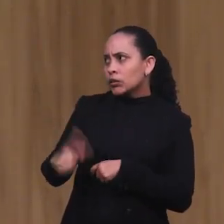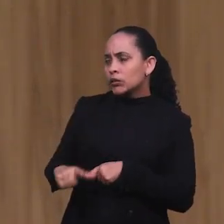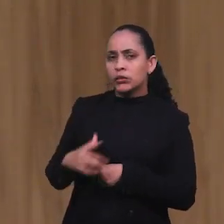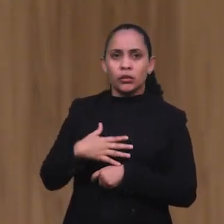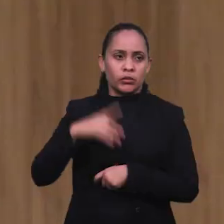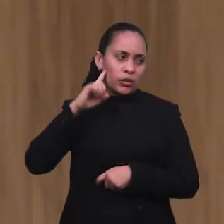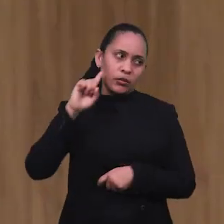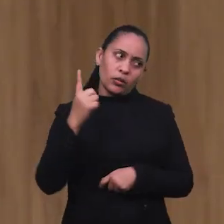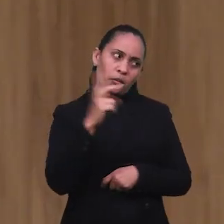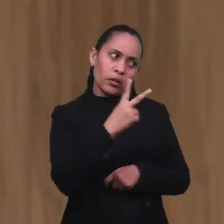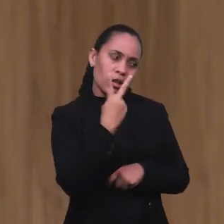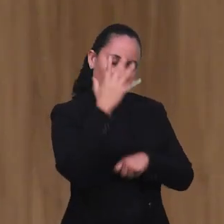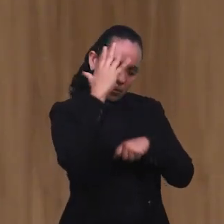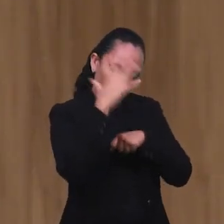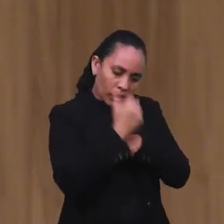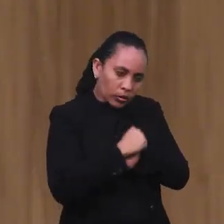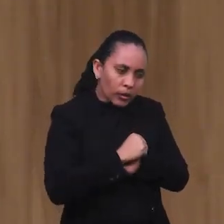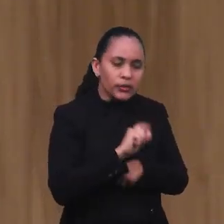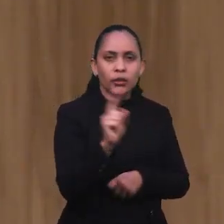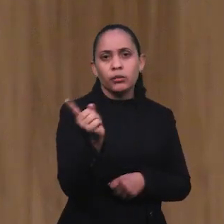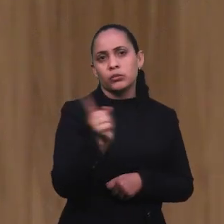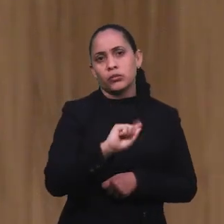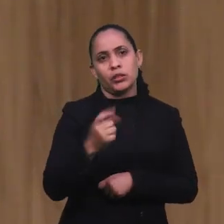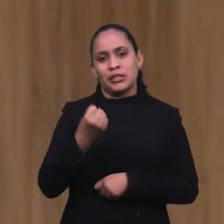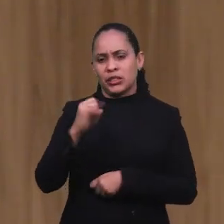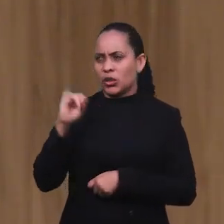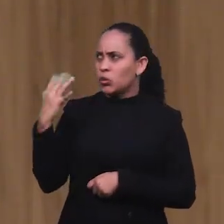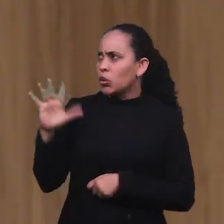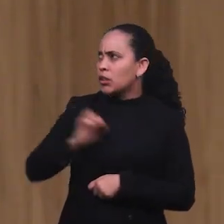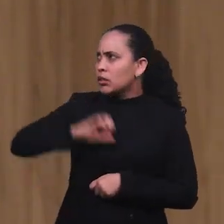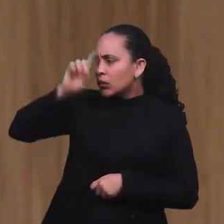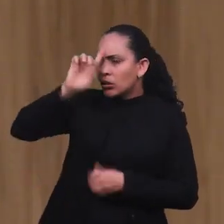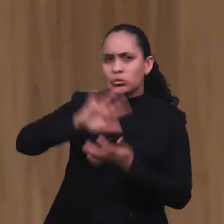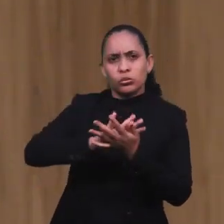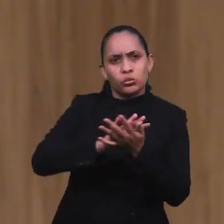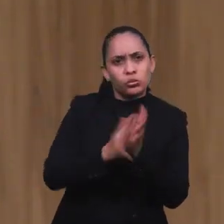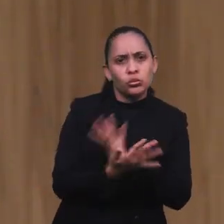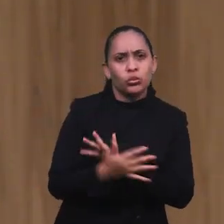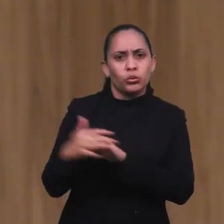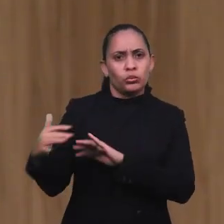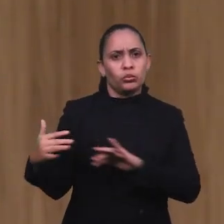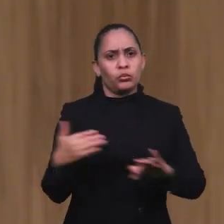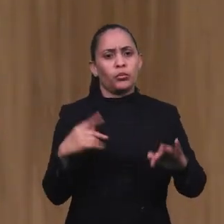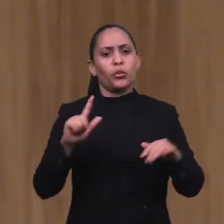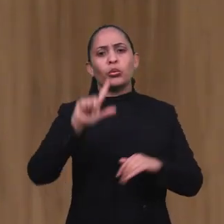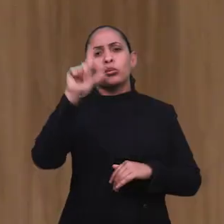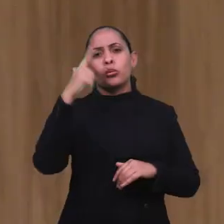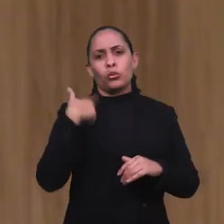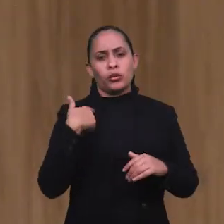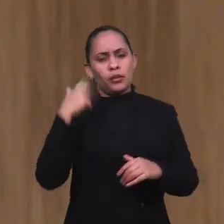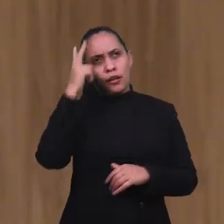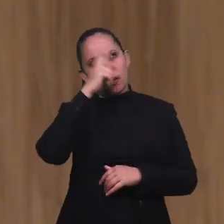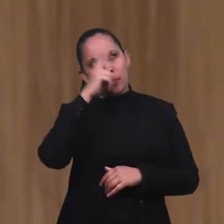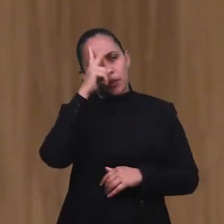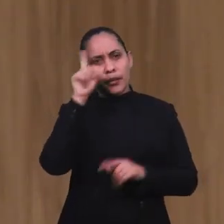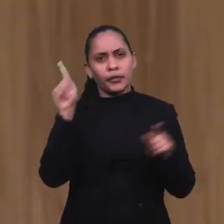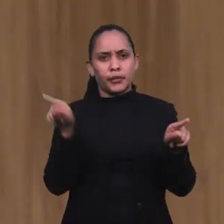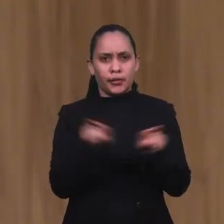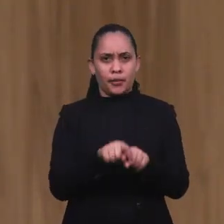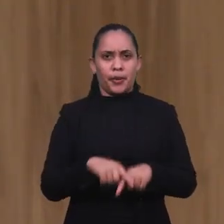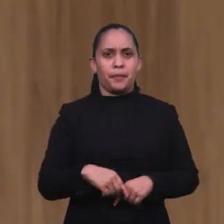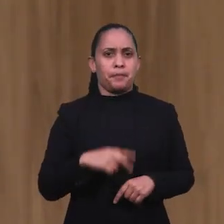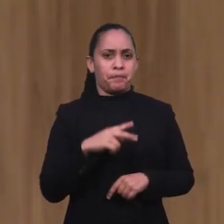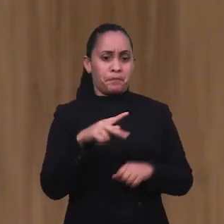fazer nada para adoração. Ali um caso, quando houve essa adoração, Ele mandou destruir. E outro caso importante lembrar é a situação de